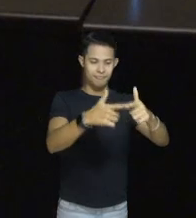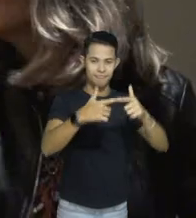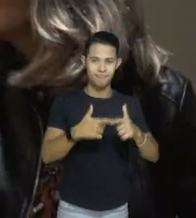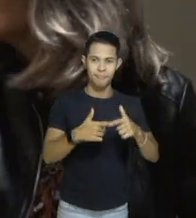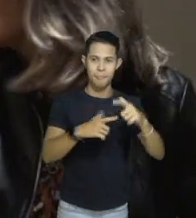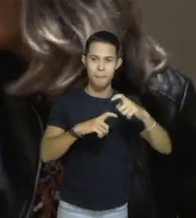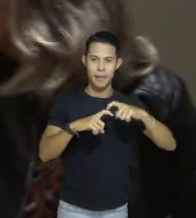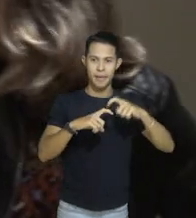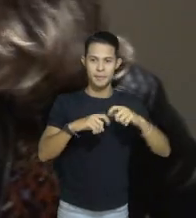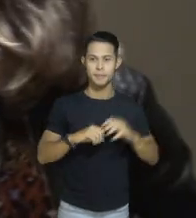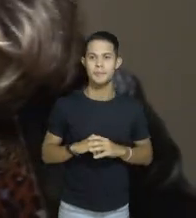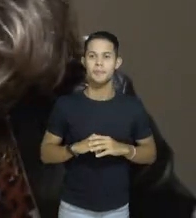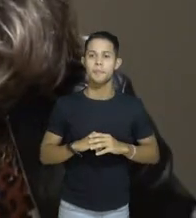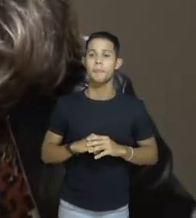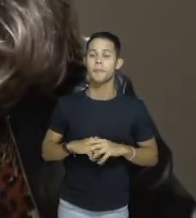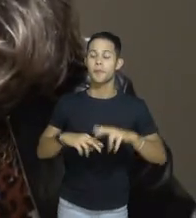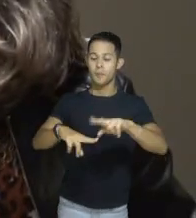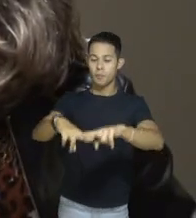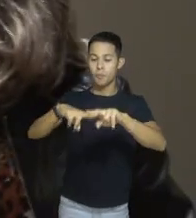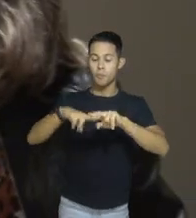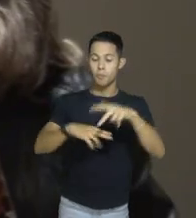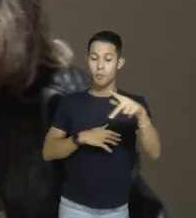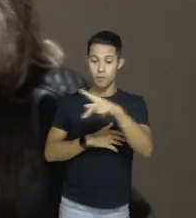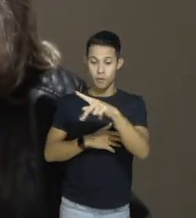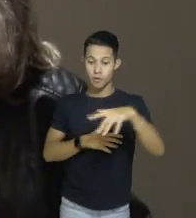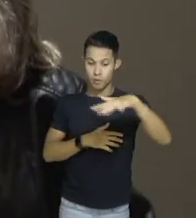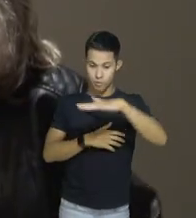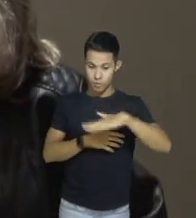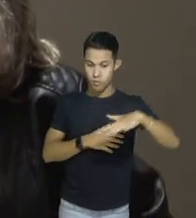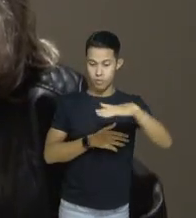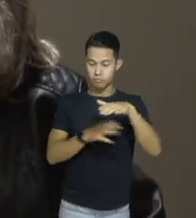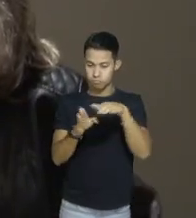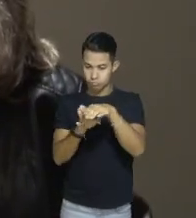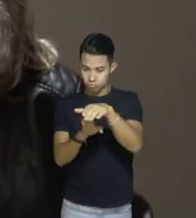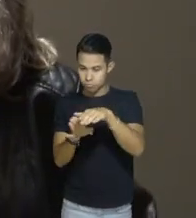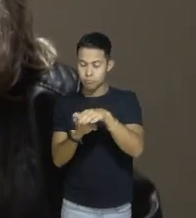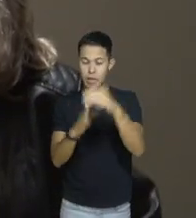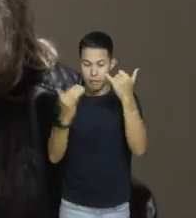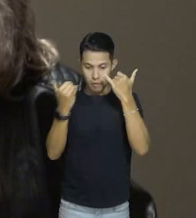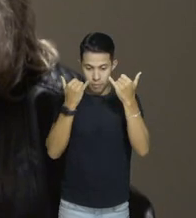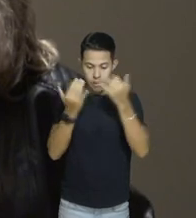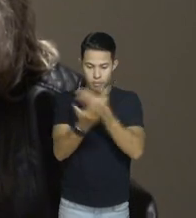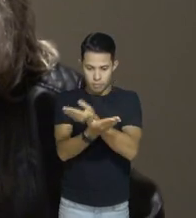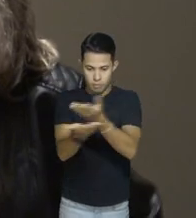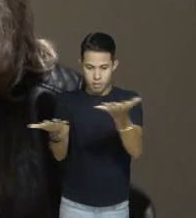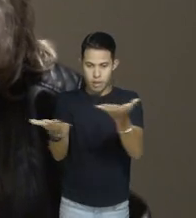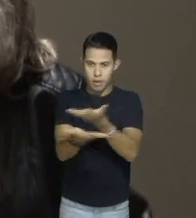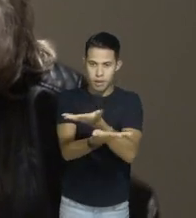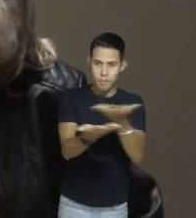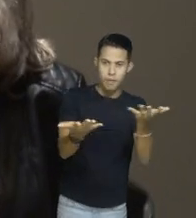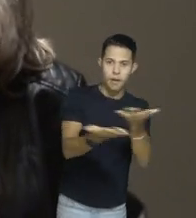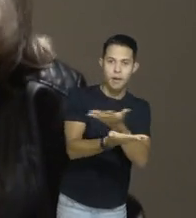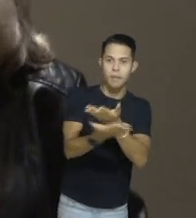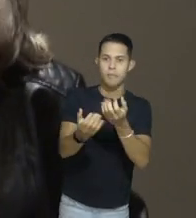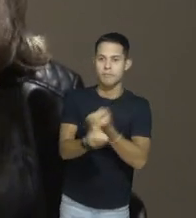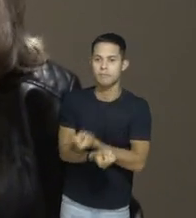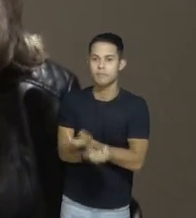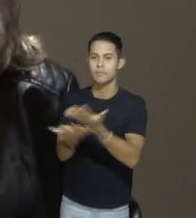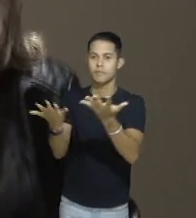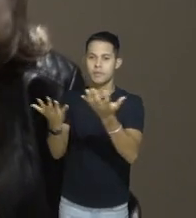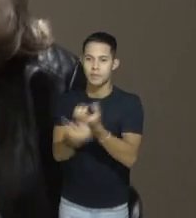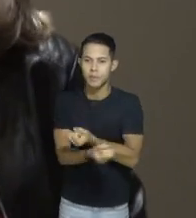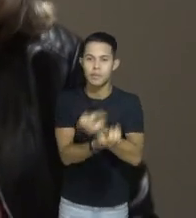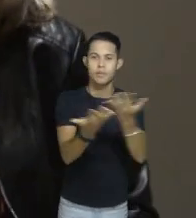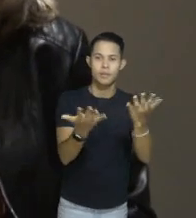estão sendo orientados e formados, capacitados, para que eles possam propor atividades que sejam o